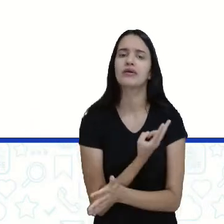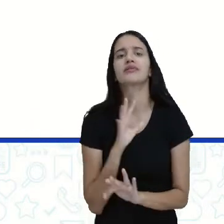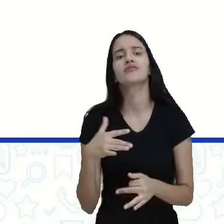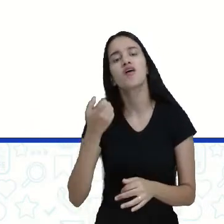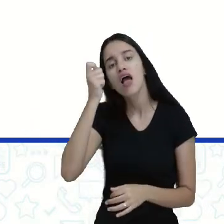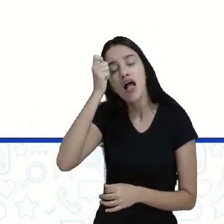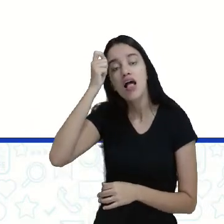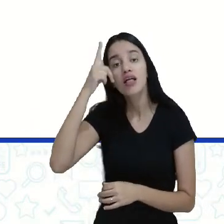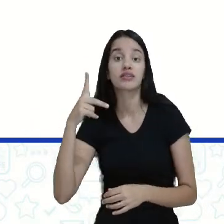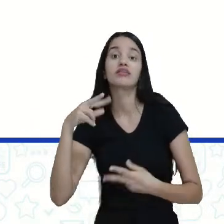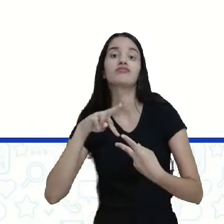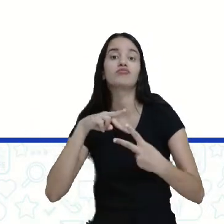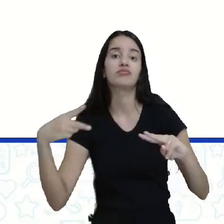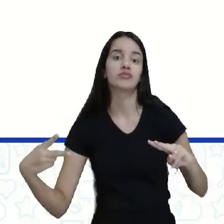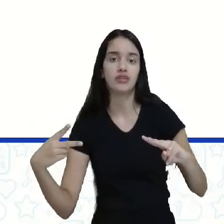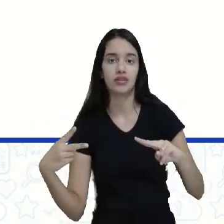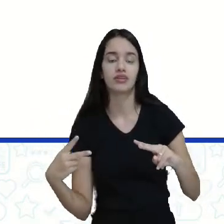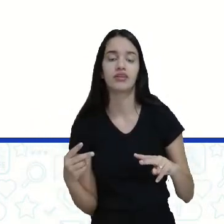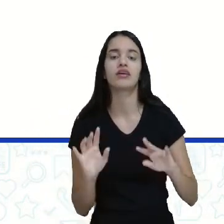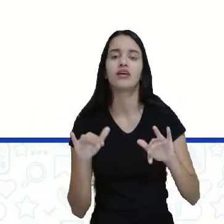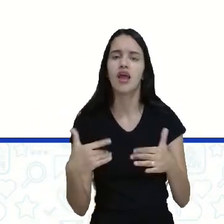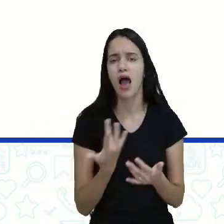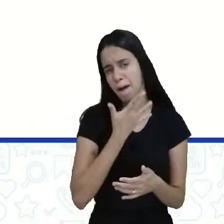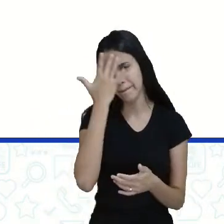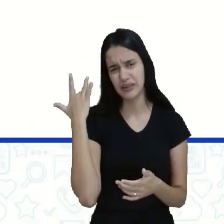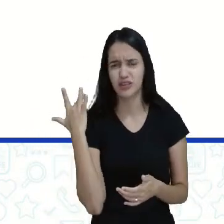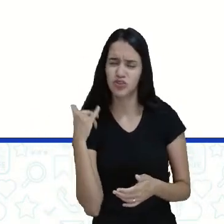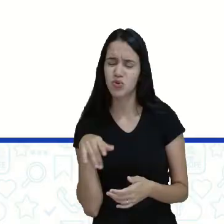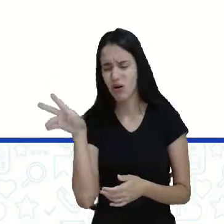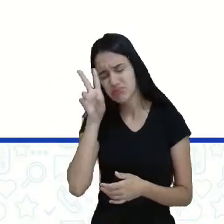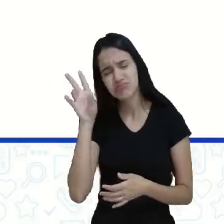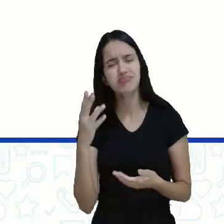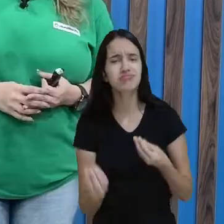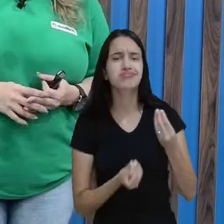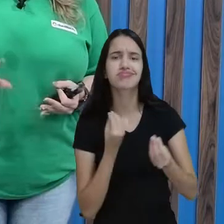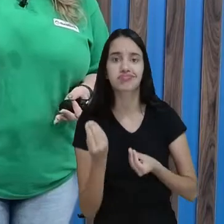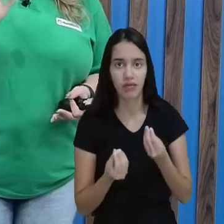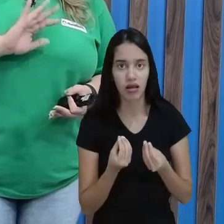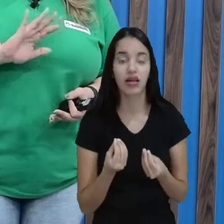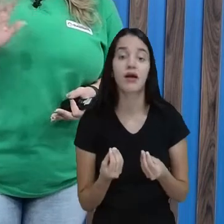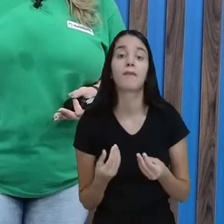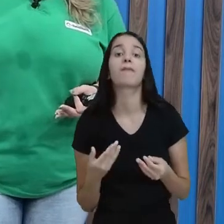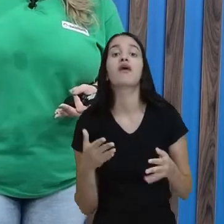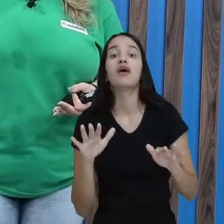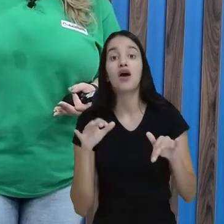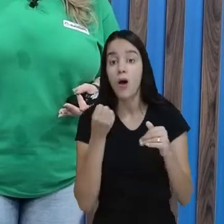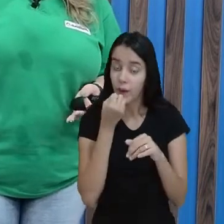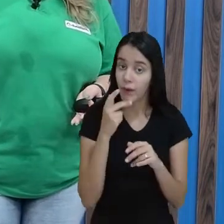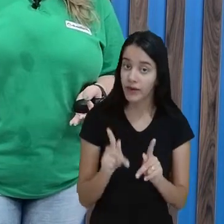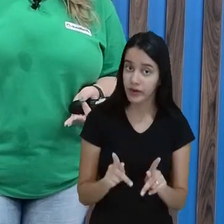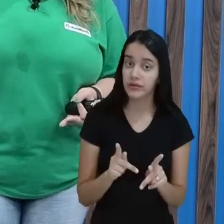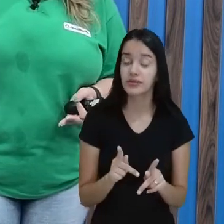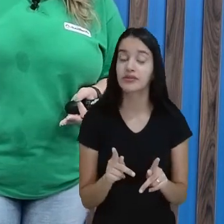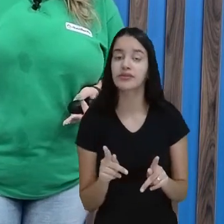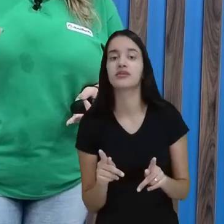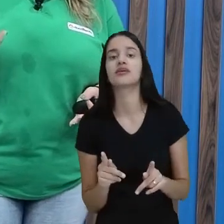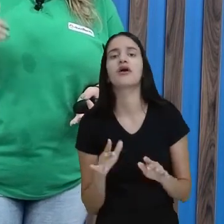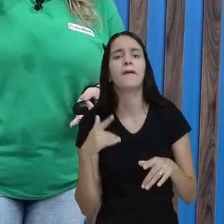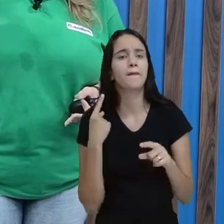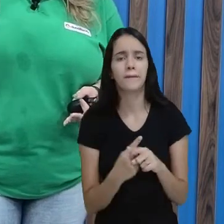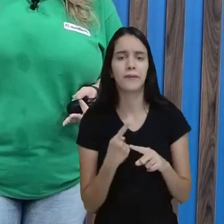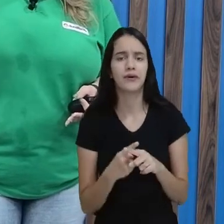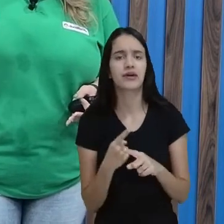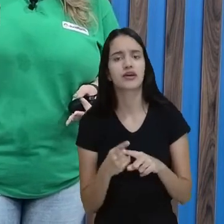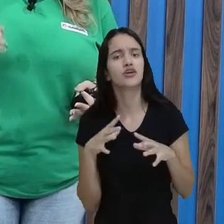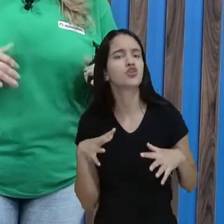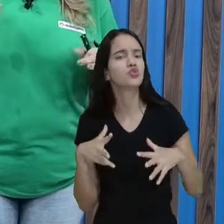essas ideias todas de genética e não sei o quê. E as pessoas, que história é essa, né? E tudo mais. Até aí, tudo normal, tá, gente? Porque